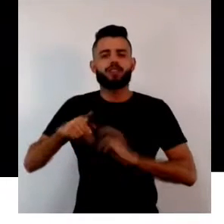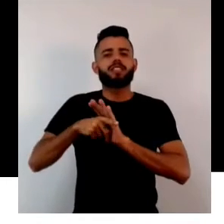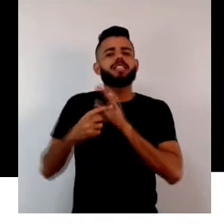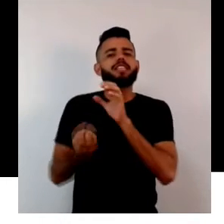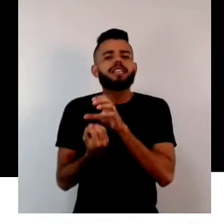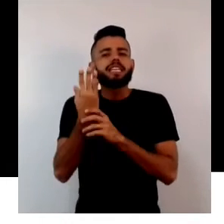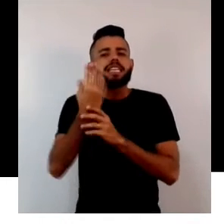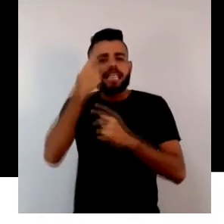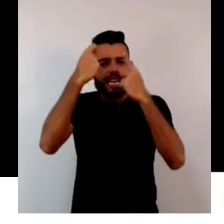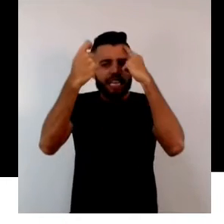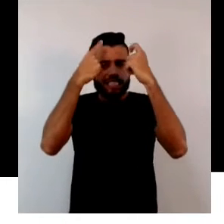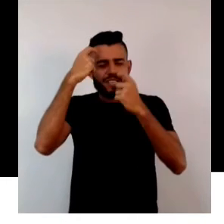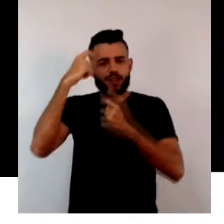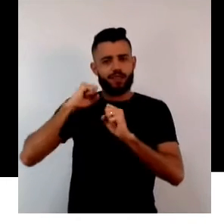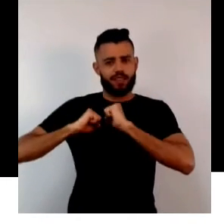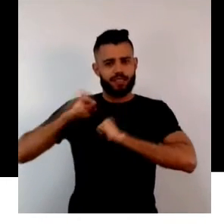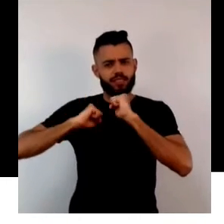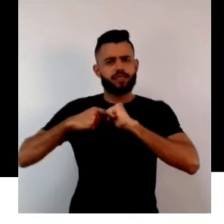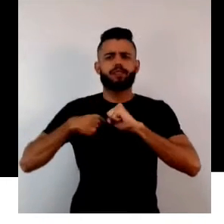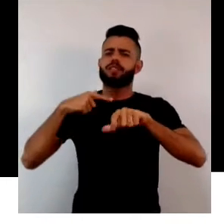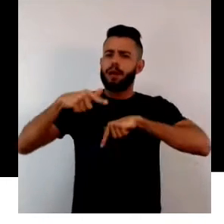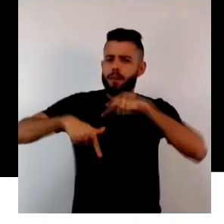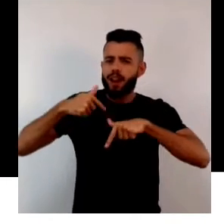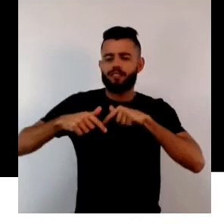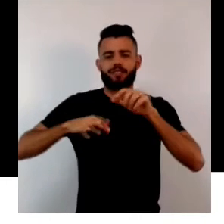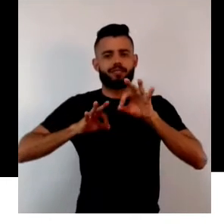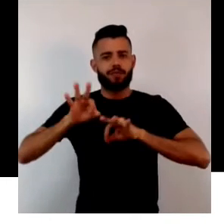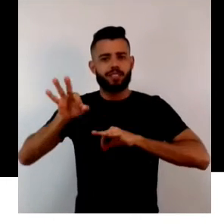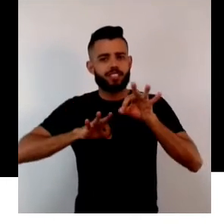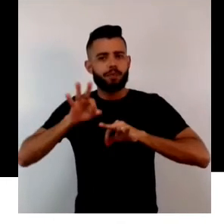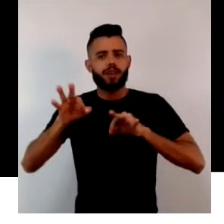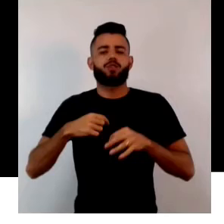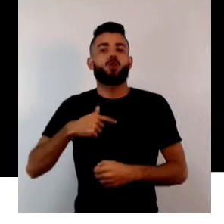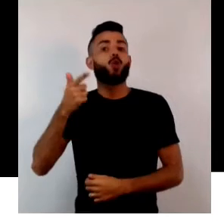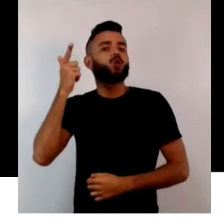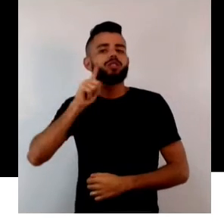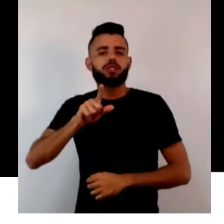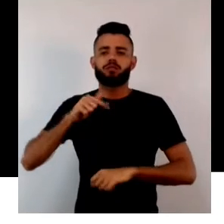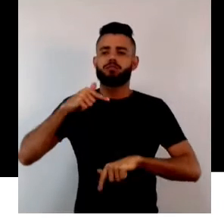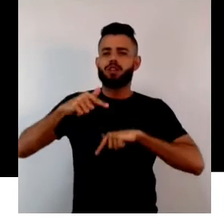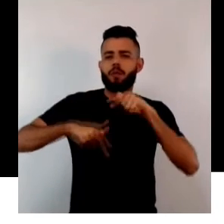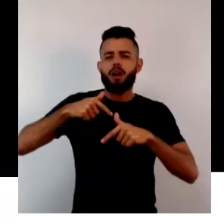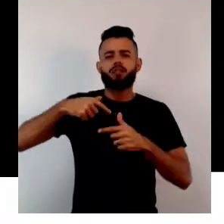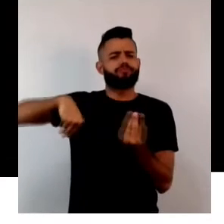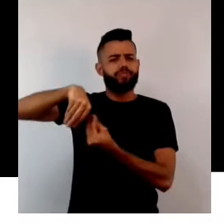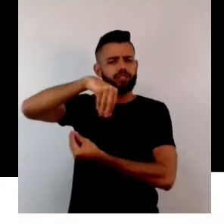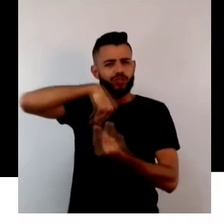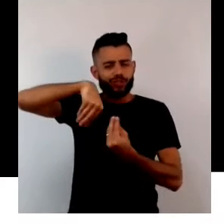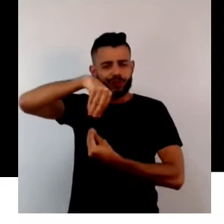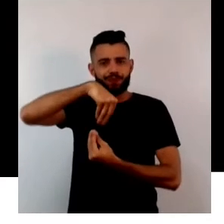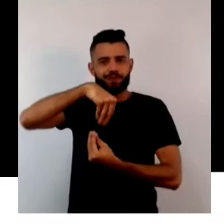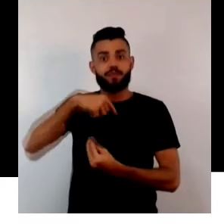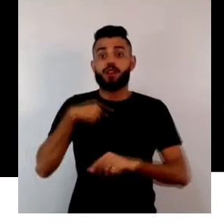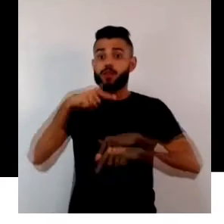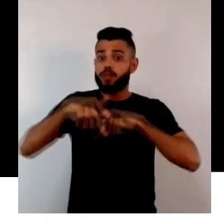planejamento, geralmente nas agências que eu trabalhava conseguia ter um papel misto, né? E trabalhei em Portugal